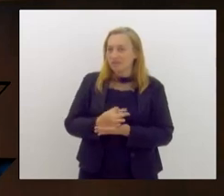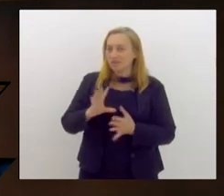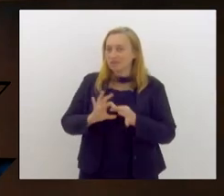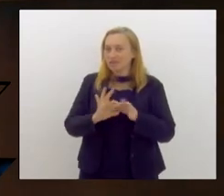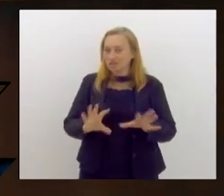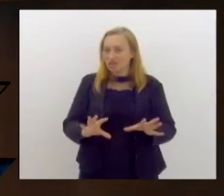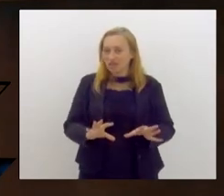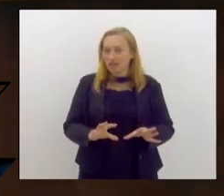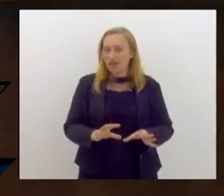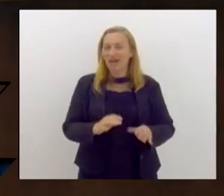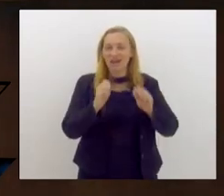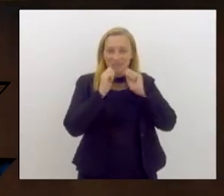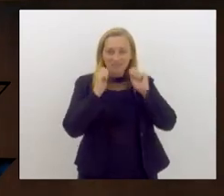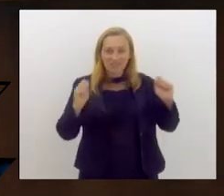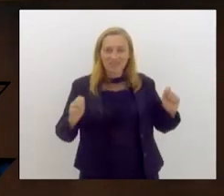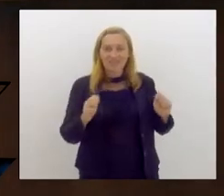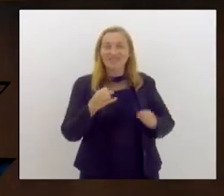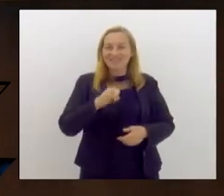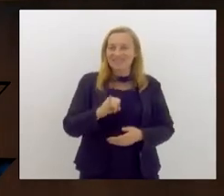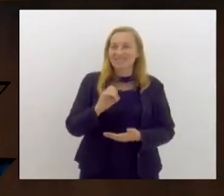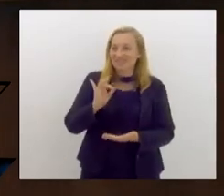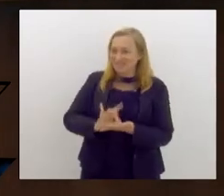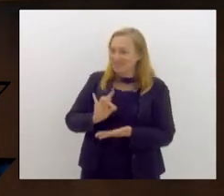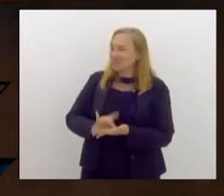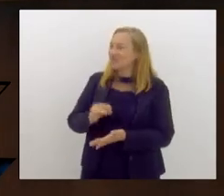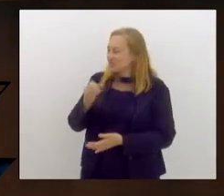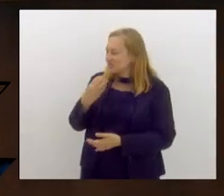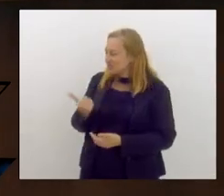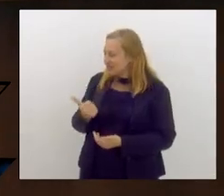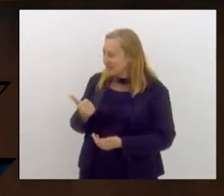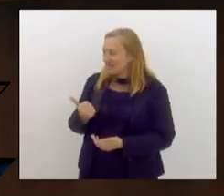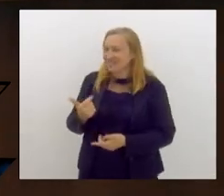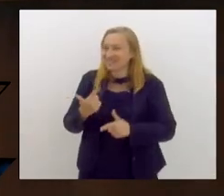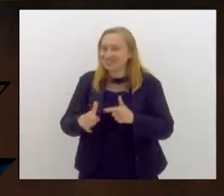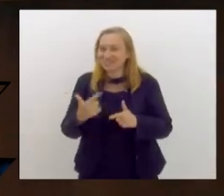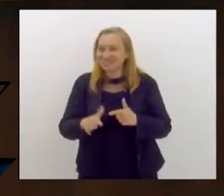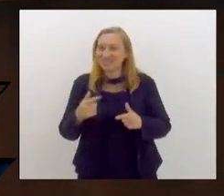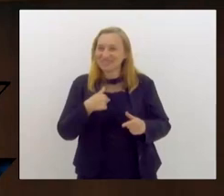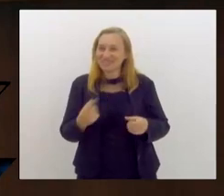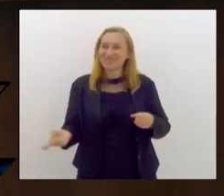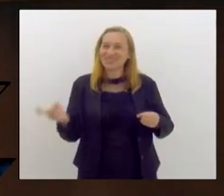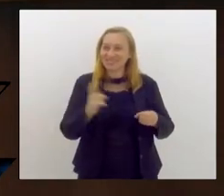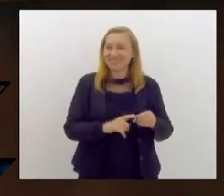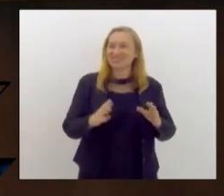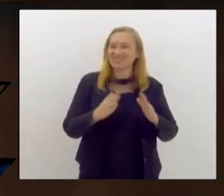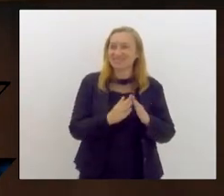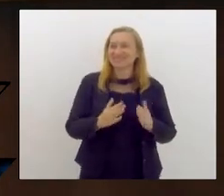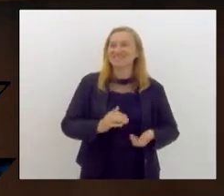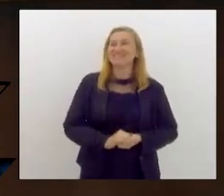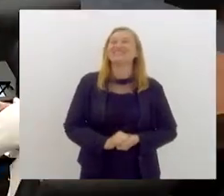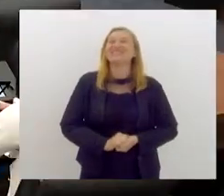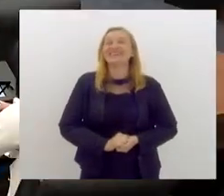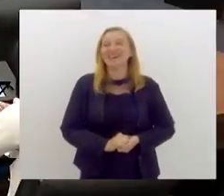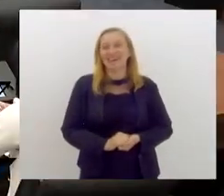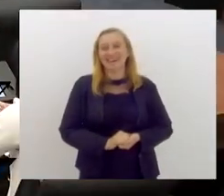para confirmar se realmente eu estou bem e não tem risco de eu aqui retornar para essa casa legislativa.